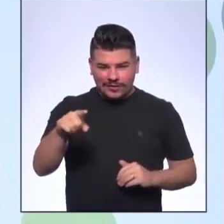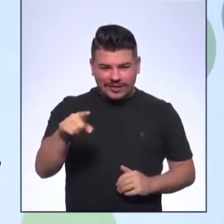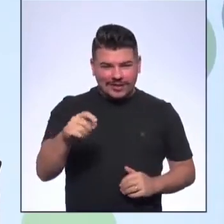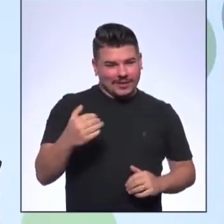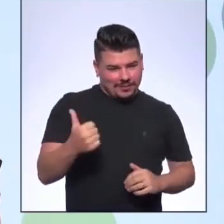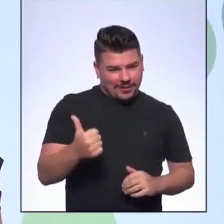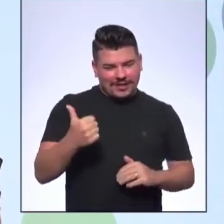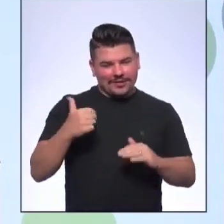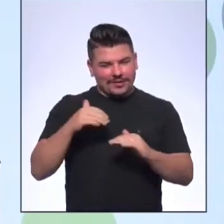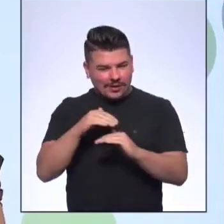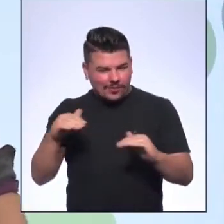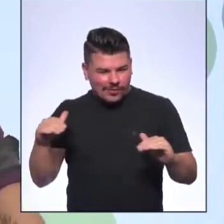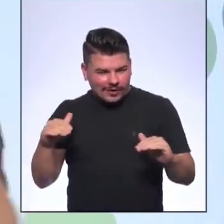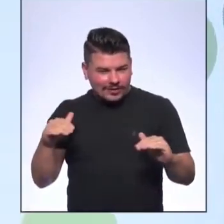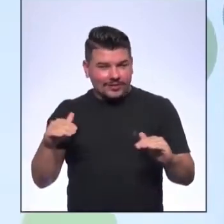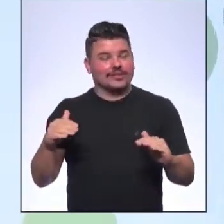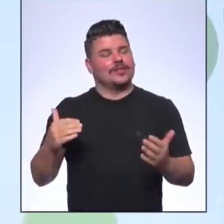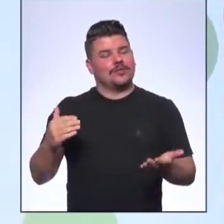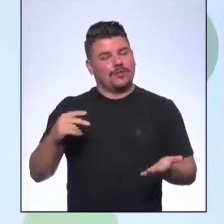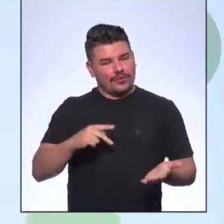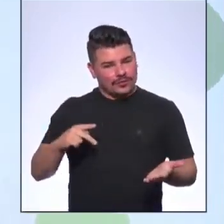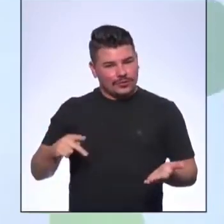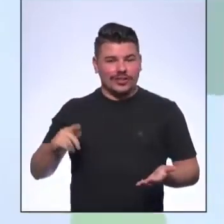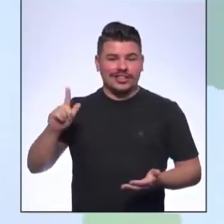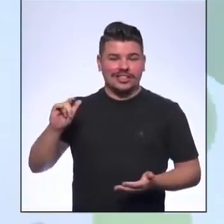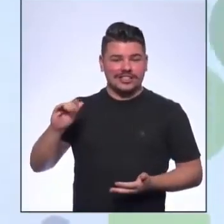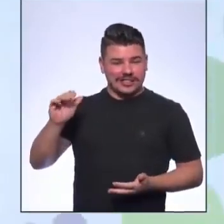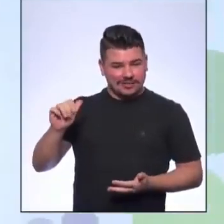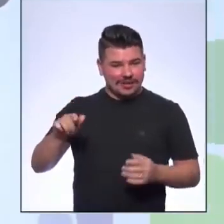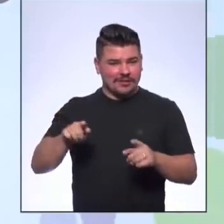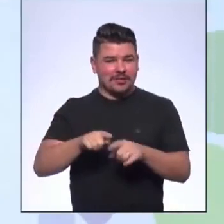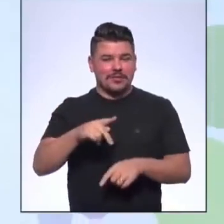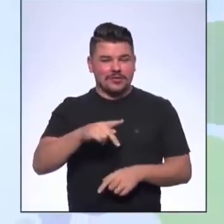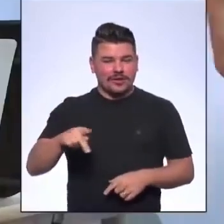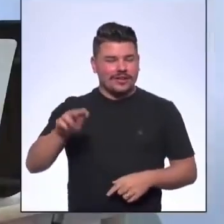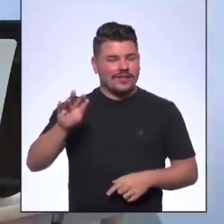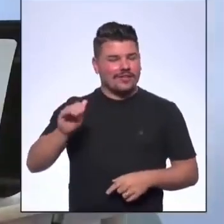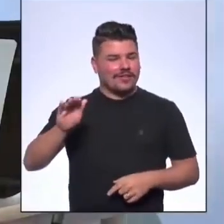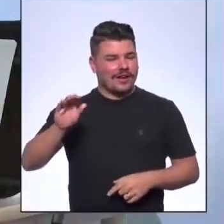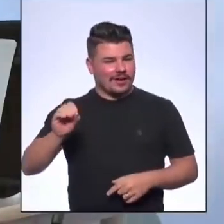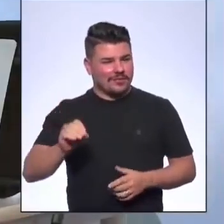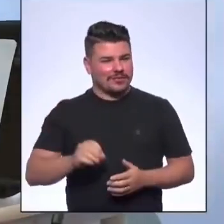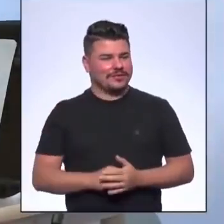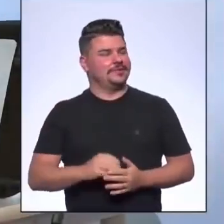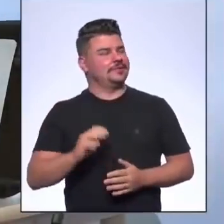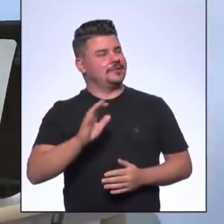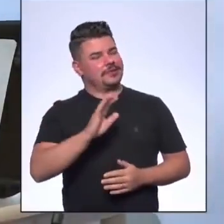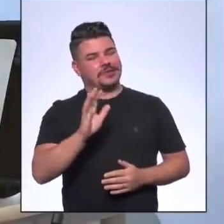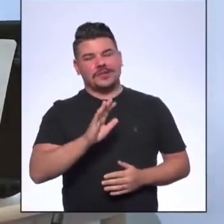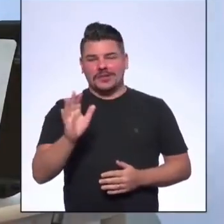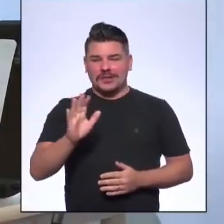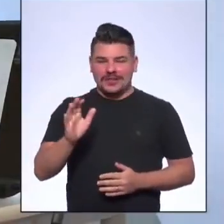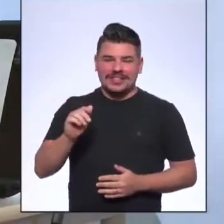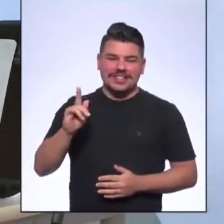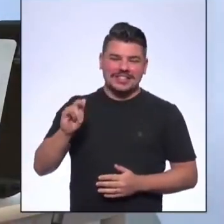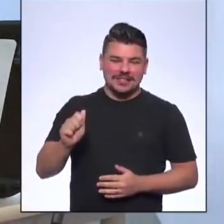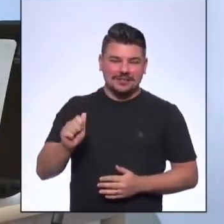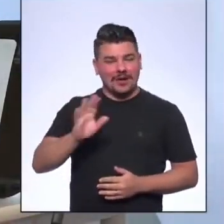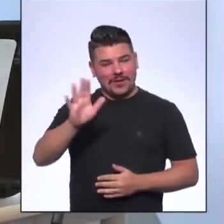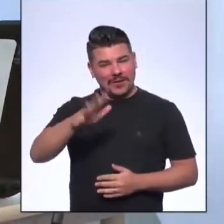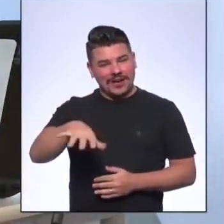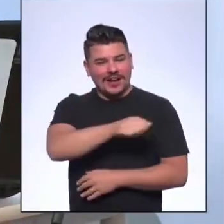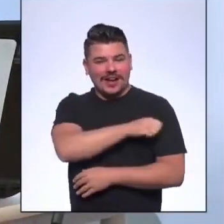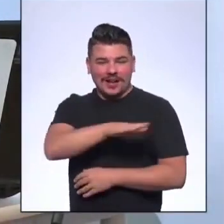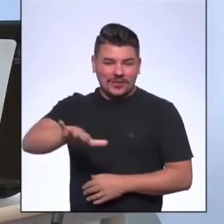aí? Tudo tranquilo? Olha com o professor Giba e o professor Fábio aqui na área aí. Fala, Fabião. Olá, Giba. Olá, alunos.